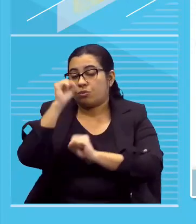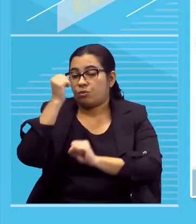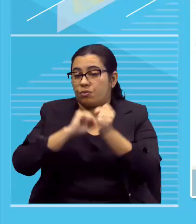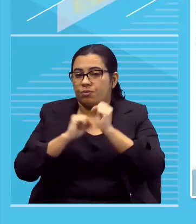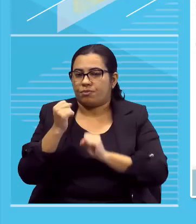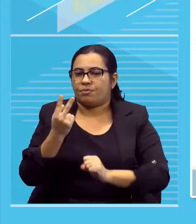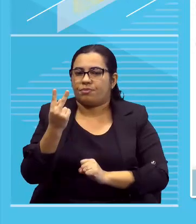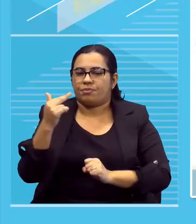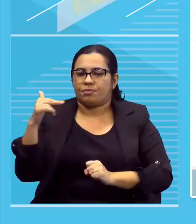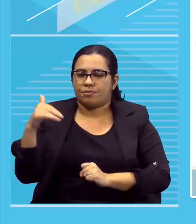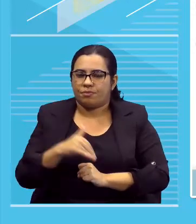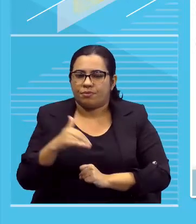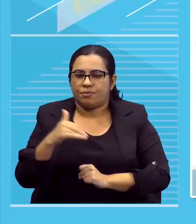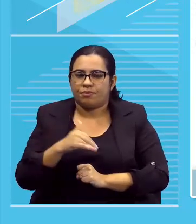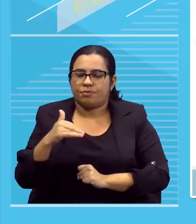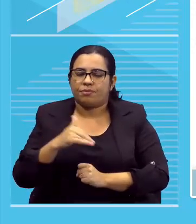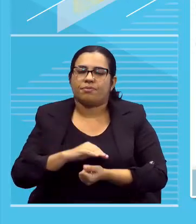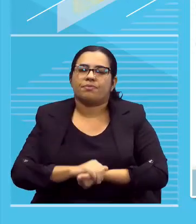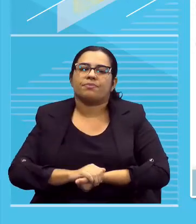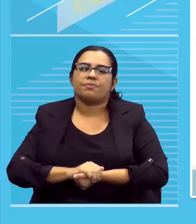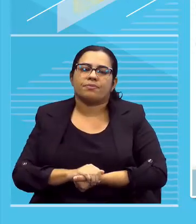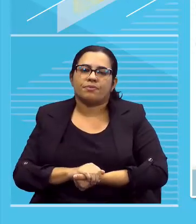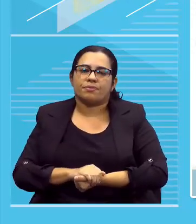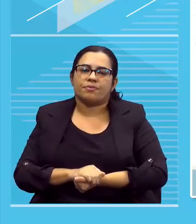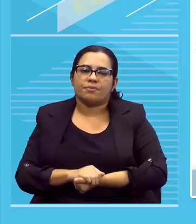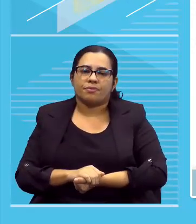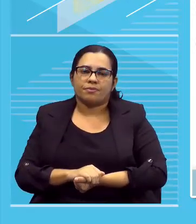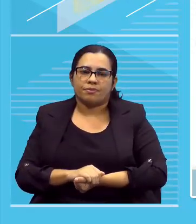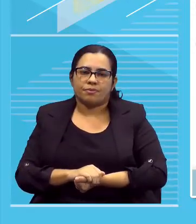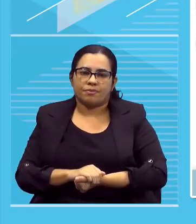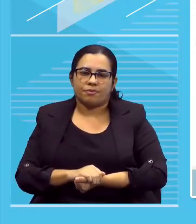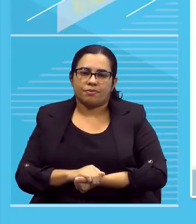dois minutos por favor